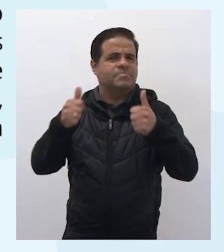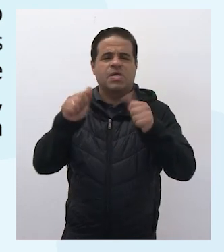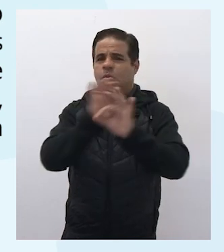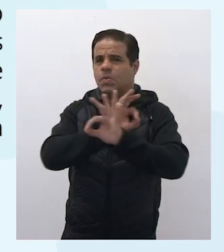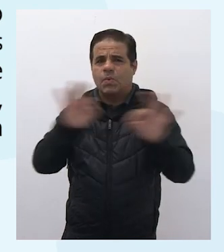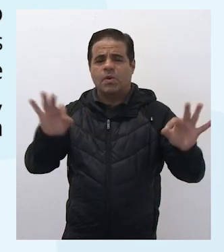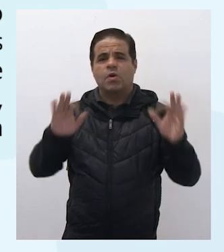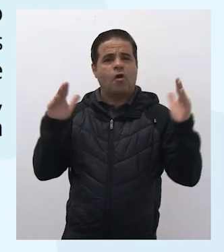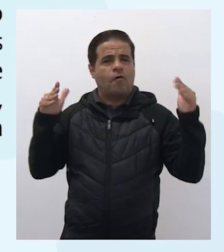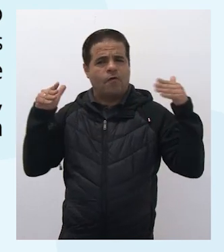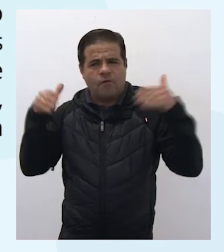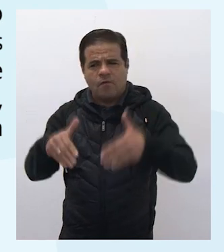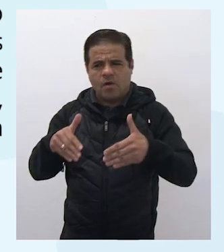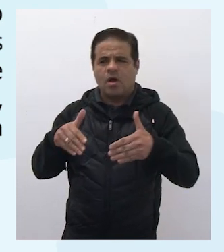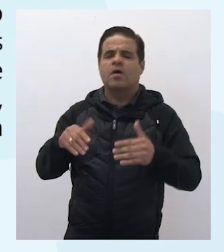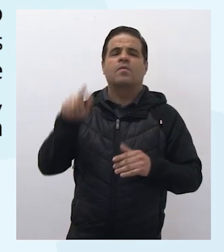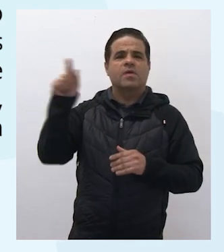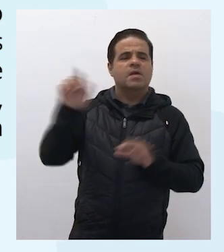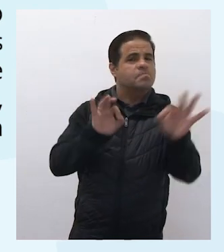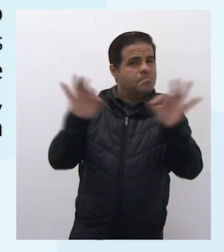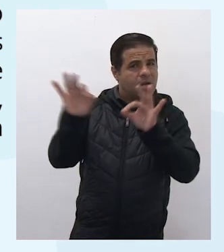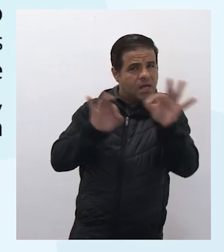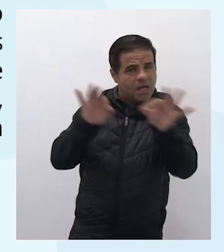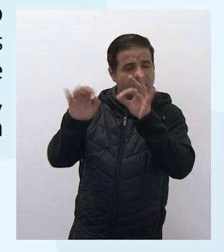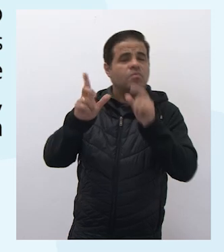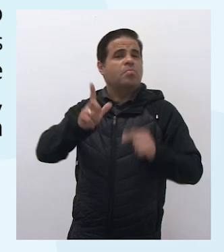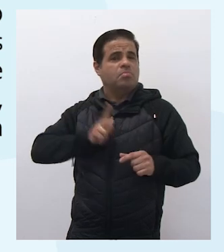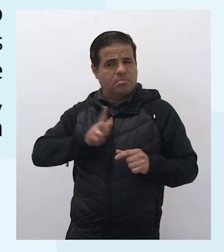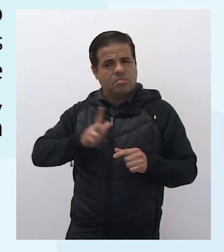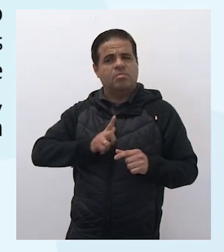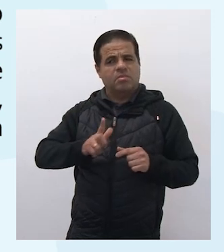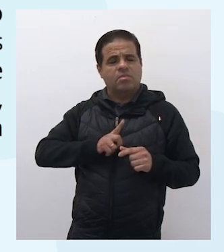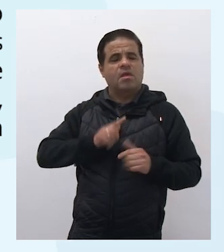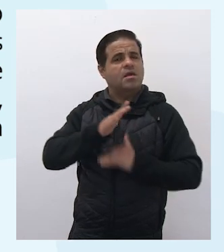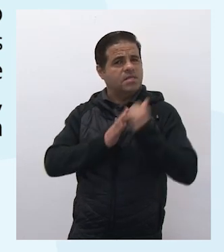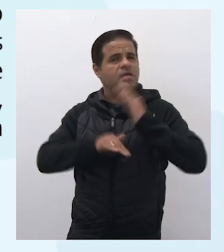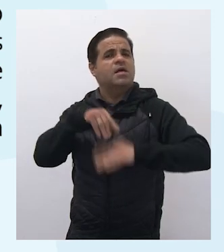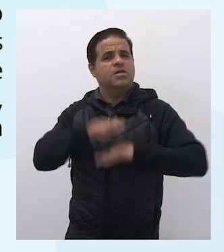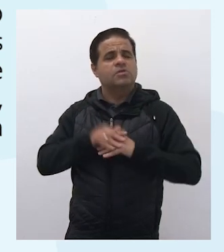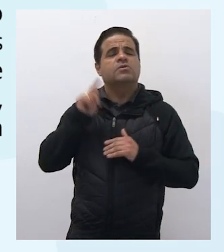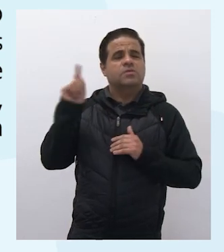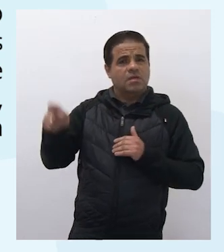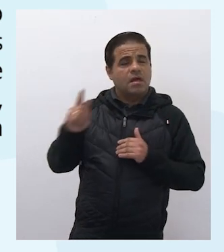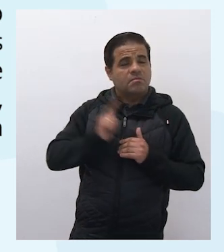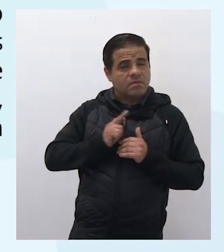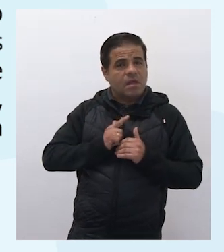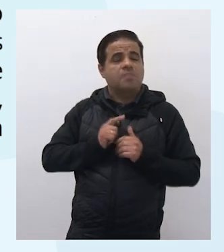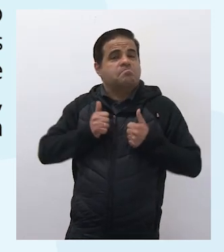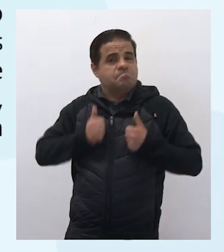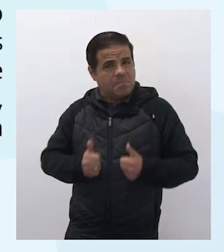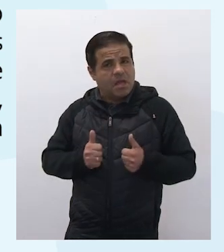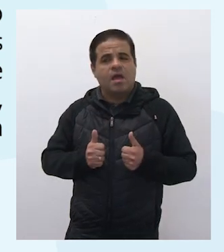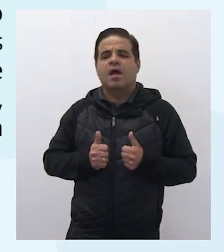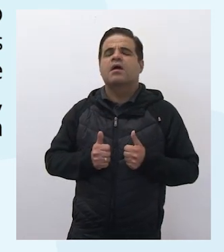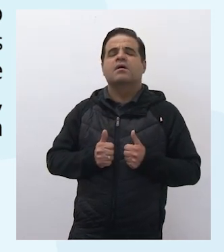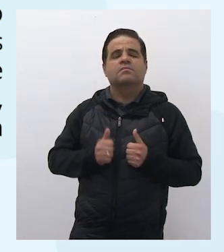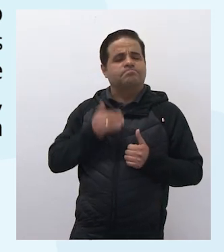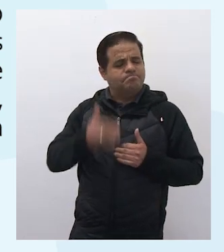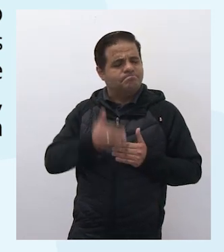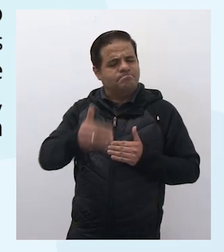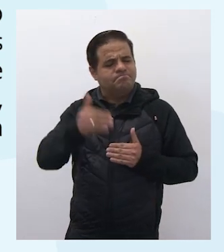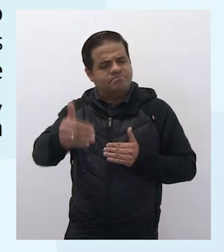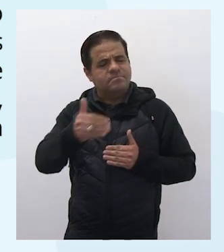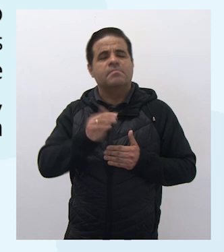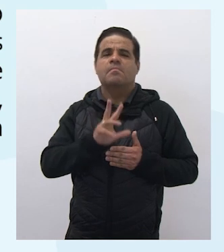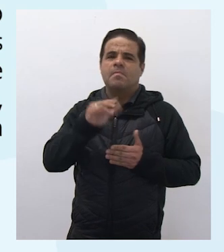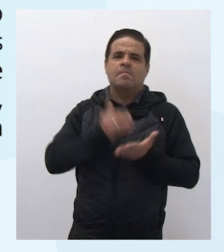e com foco esses planos, essas ações tiverem, forem,